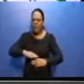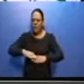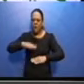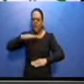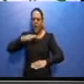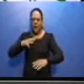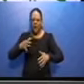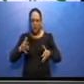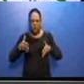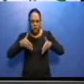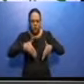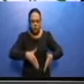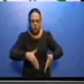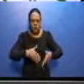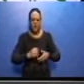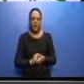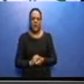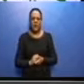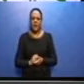de 3.000 metros.